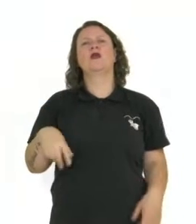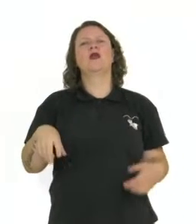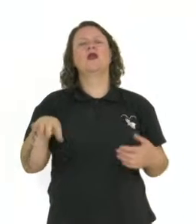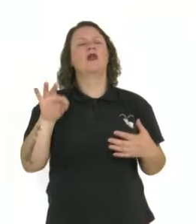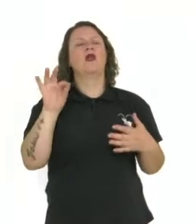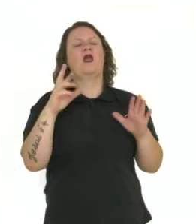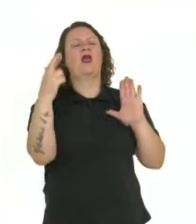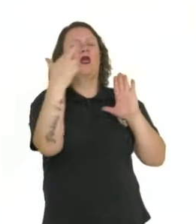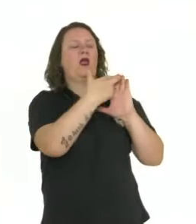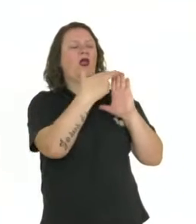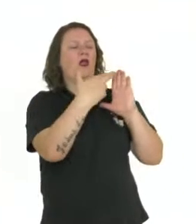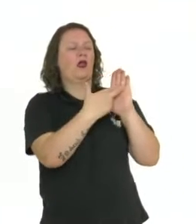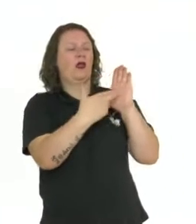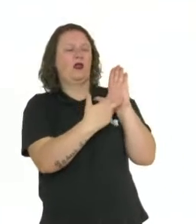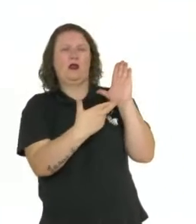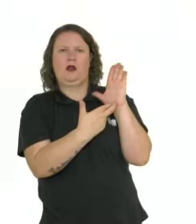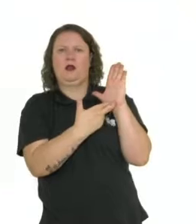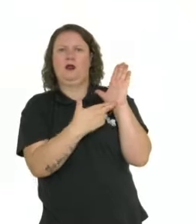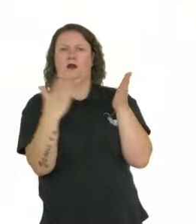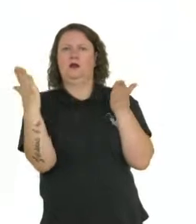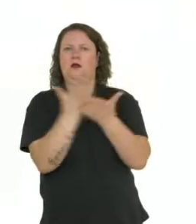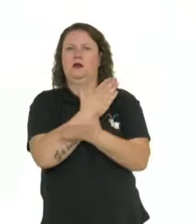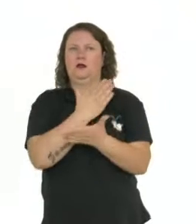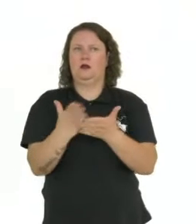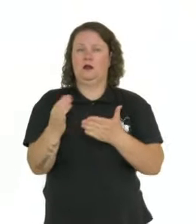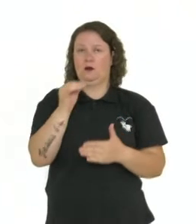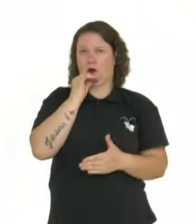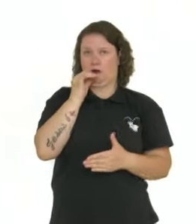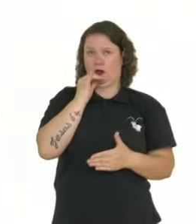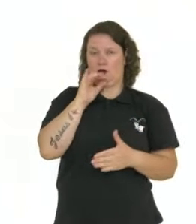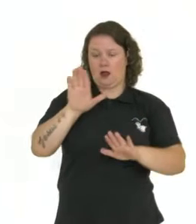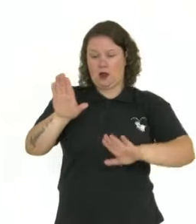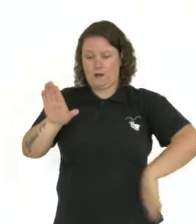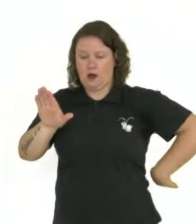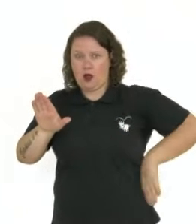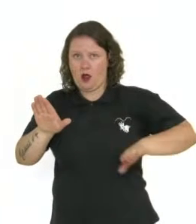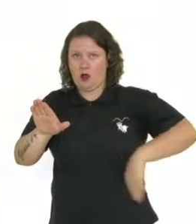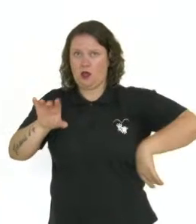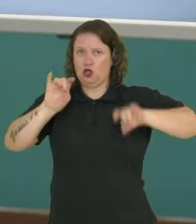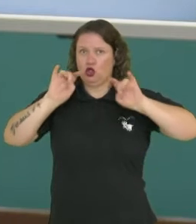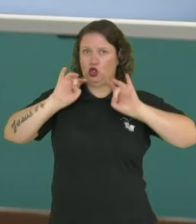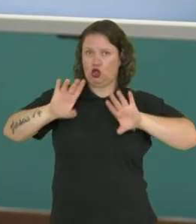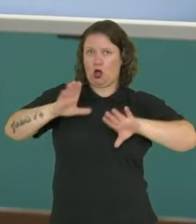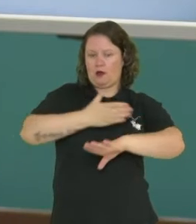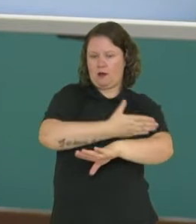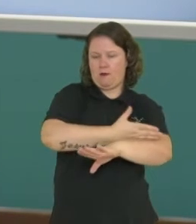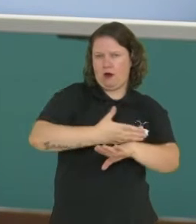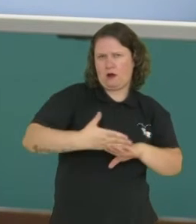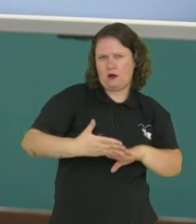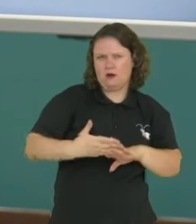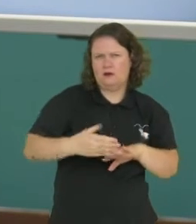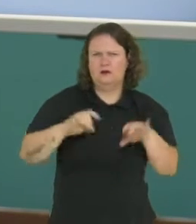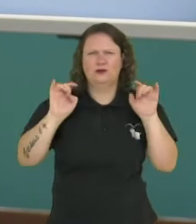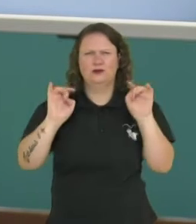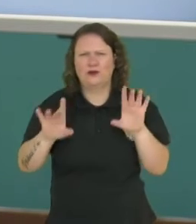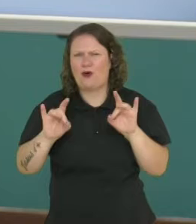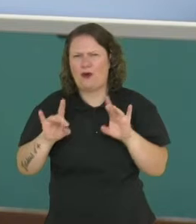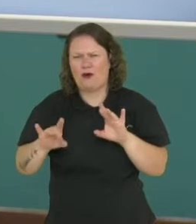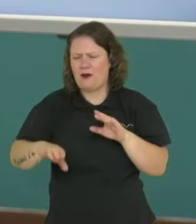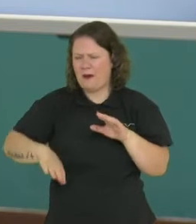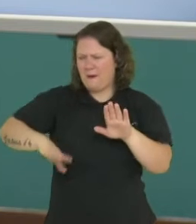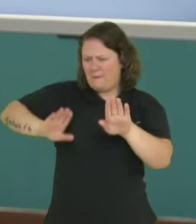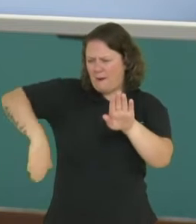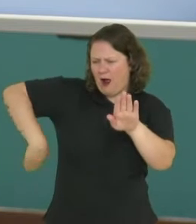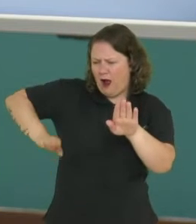critérios, regras então de separação. Por exemplo, praias somente para brancos. Praias somente para negros.